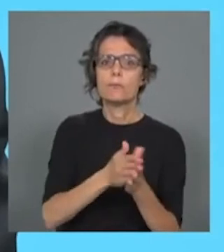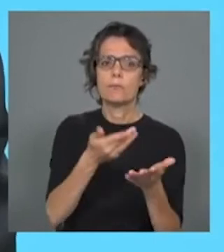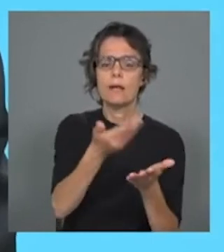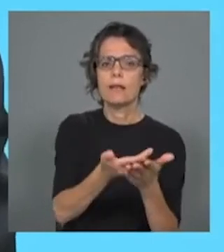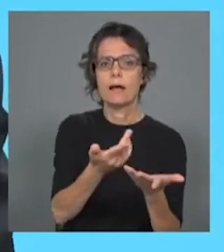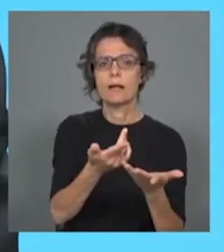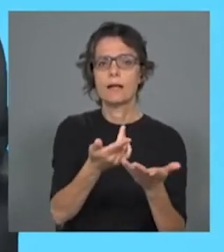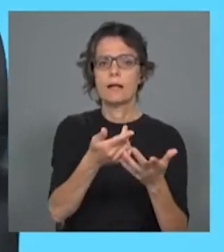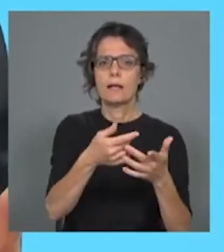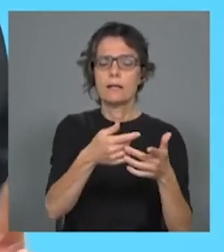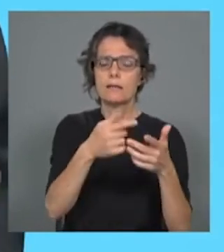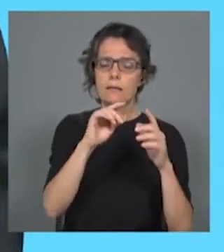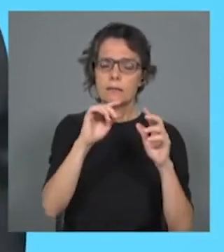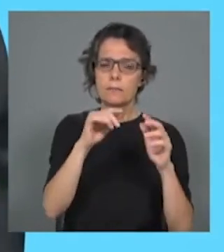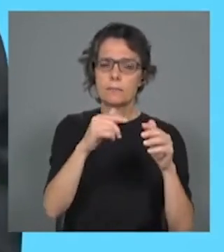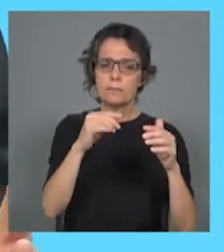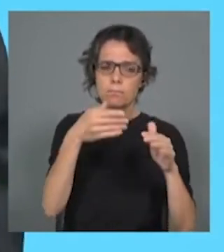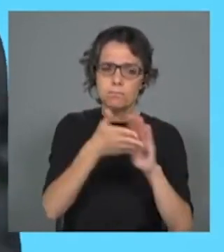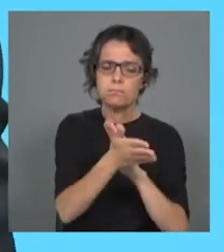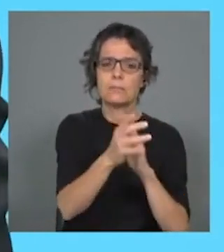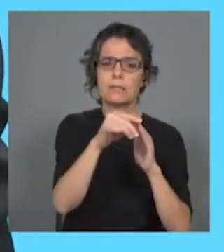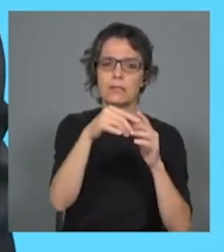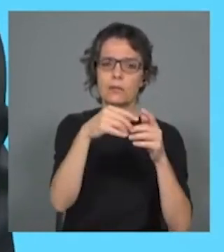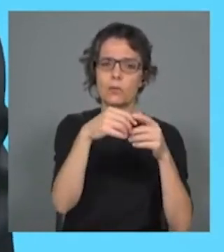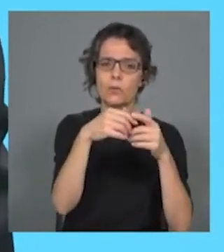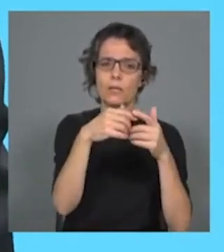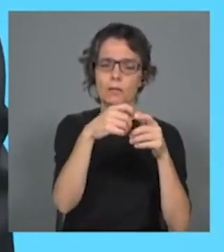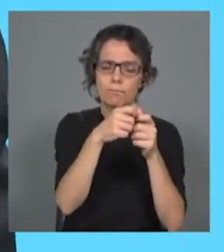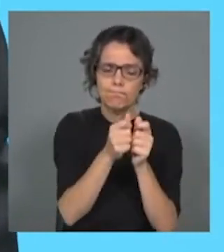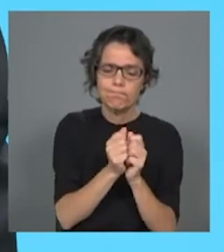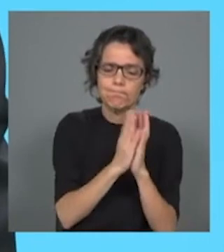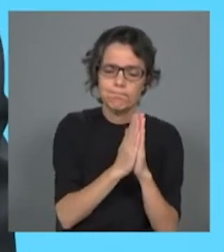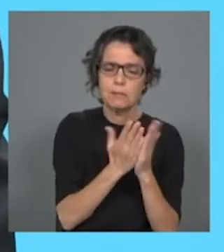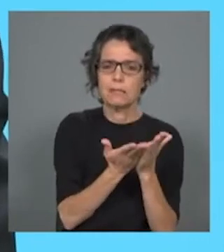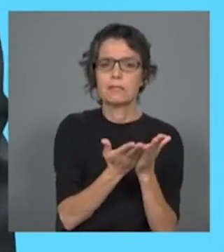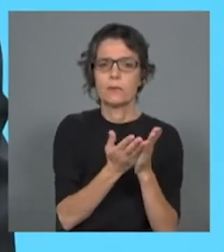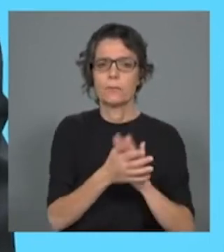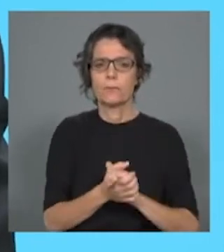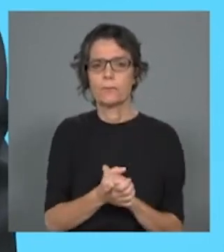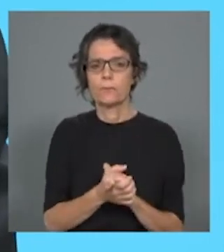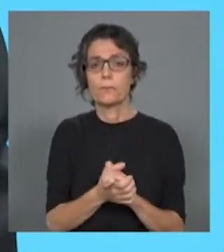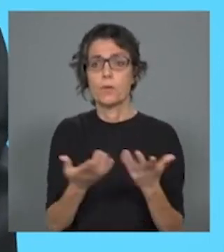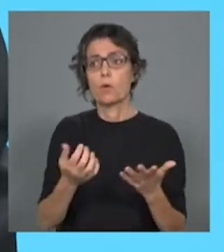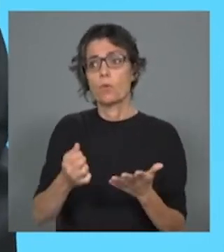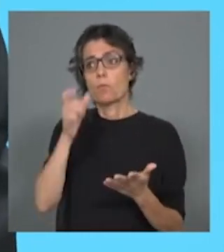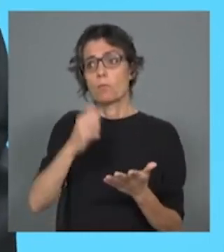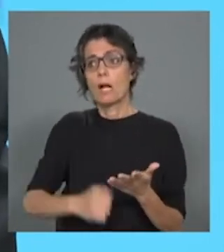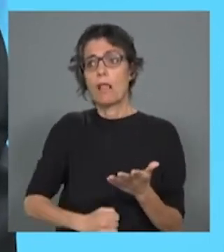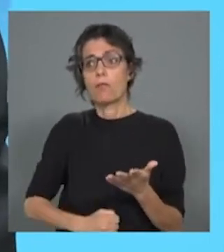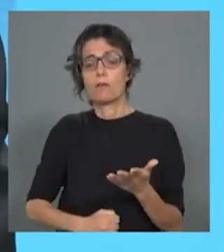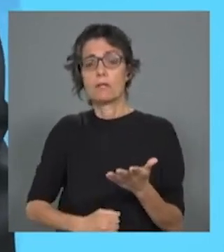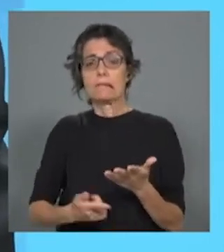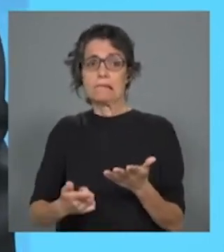onde possam viver a sua dimensão religiosa. Para um católico a questão não é